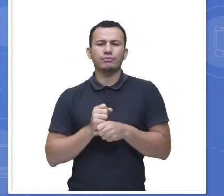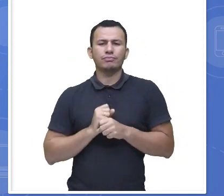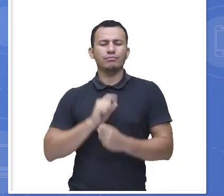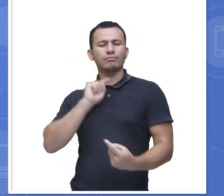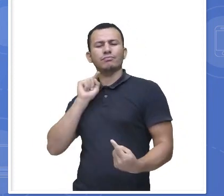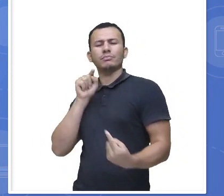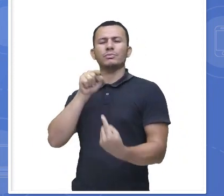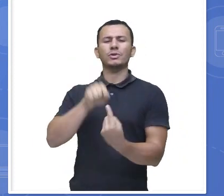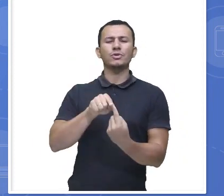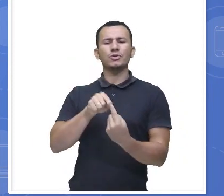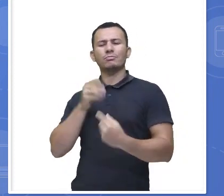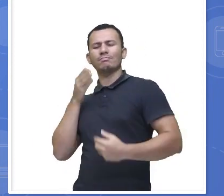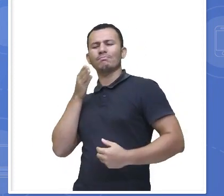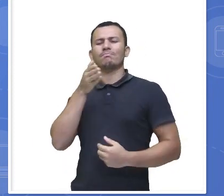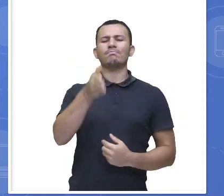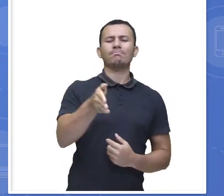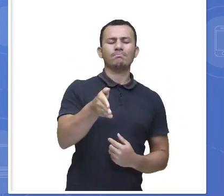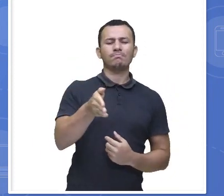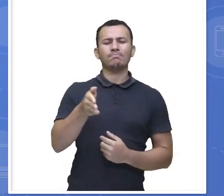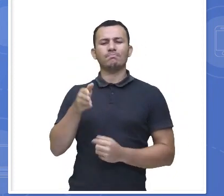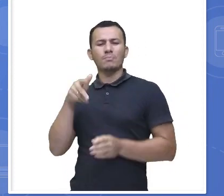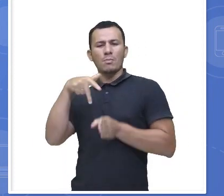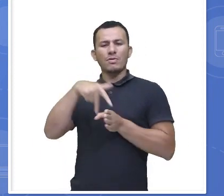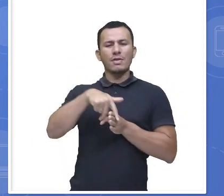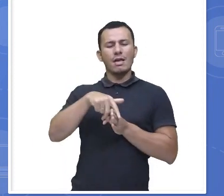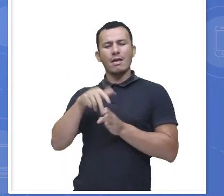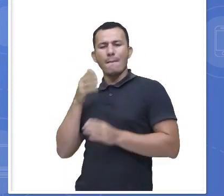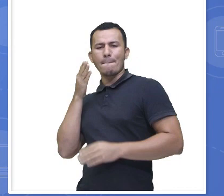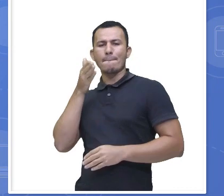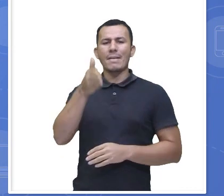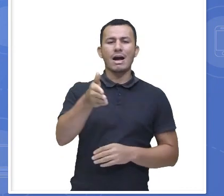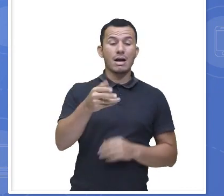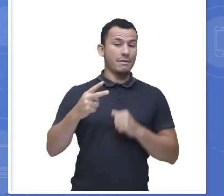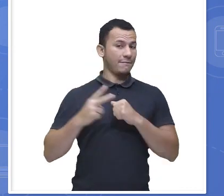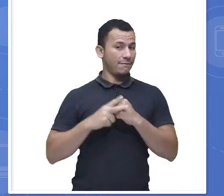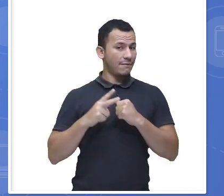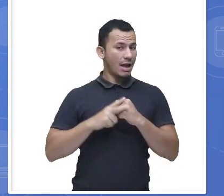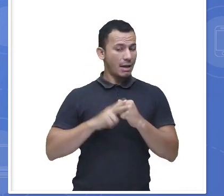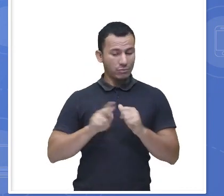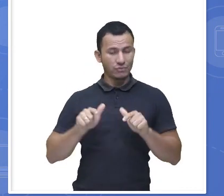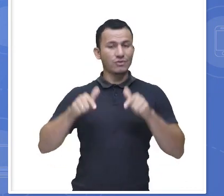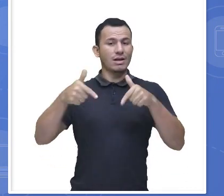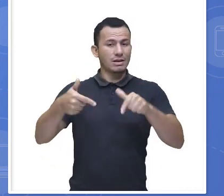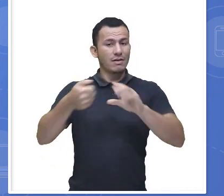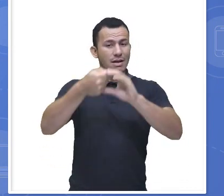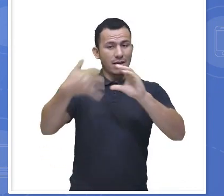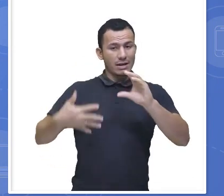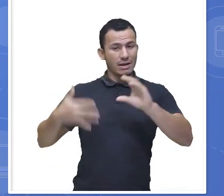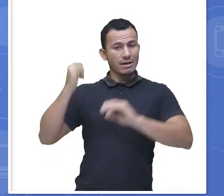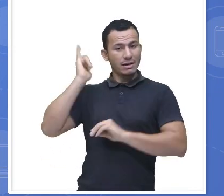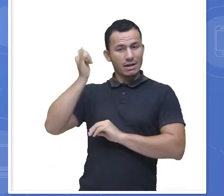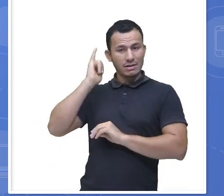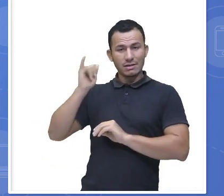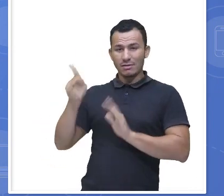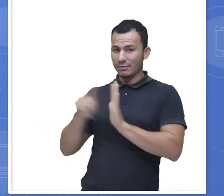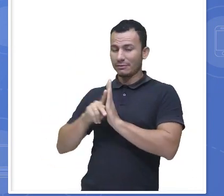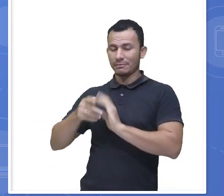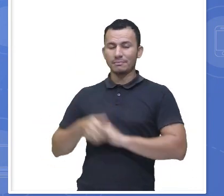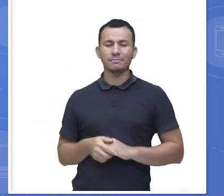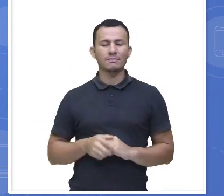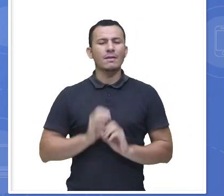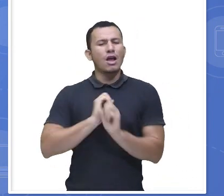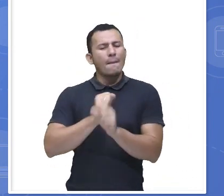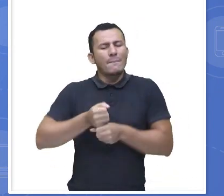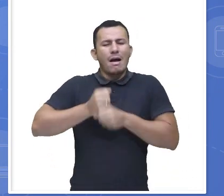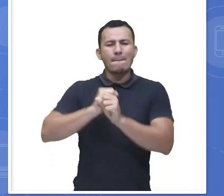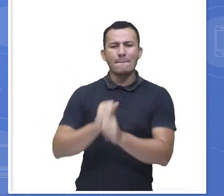propósito, parti, montei, parti. Observe os verbos de ação que são características do texto narrativo. Parti com o firme